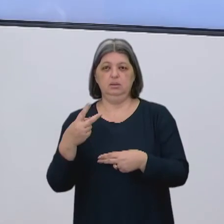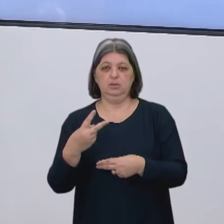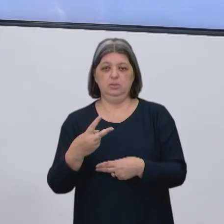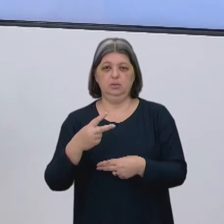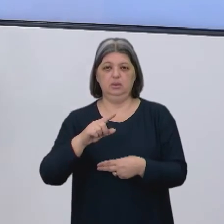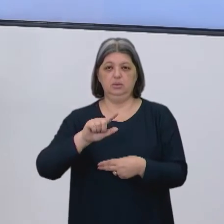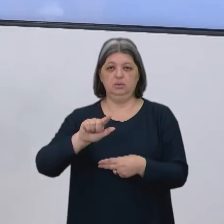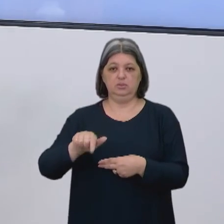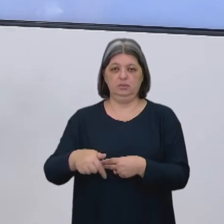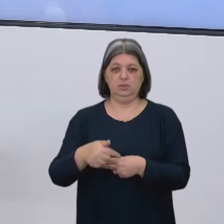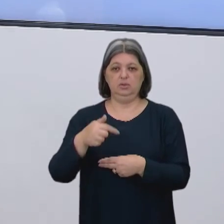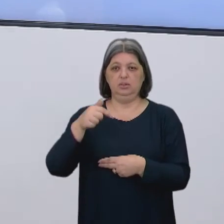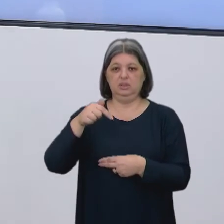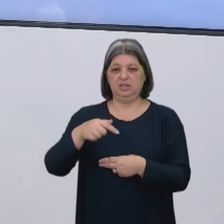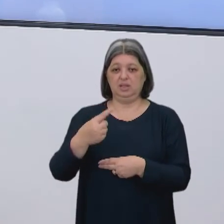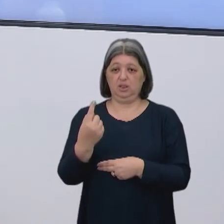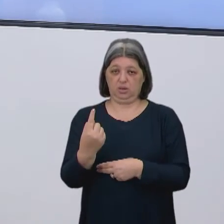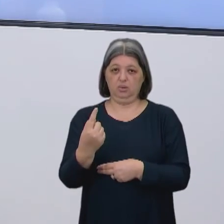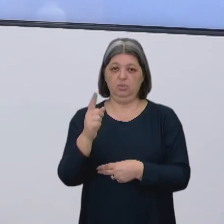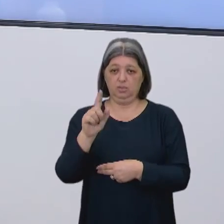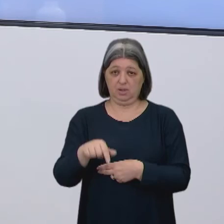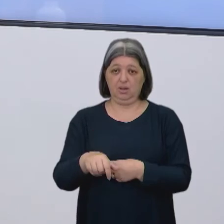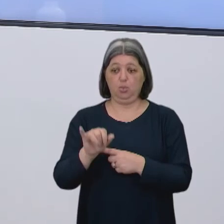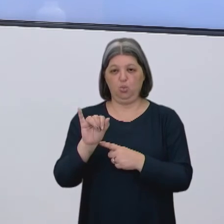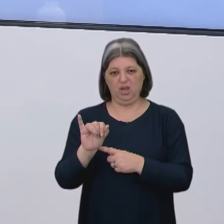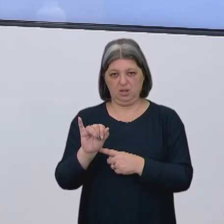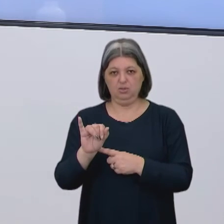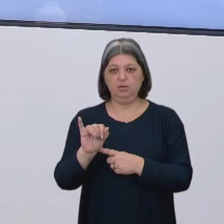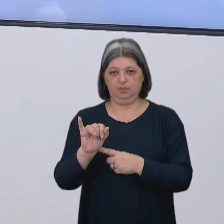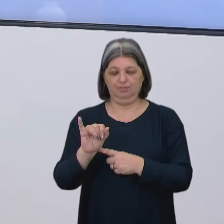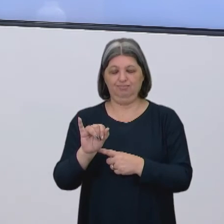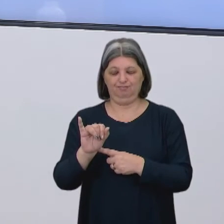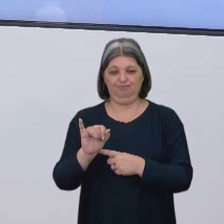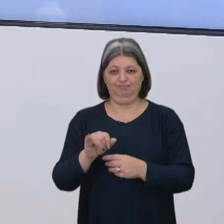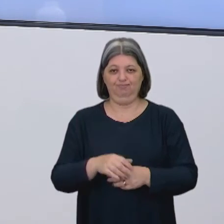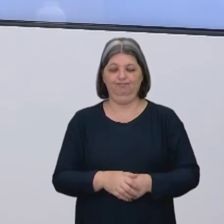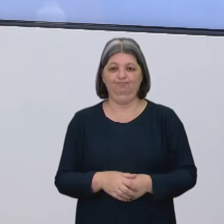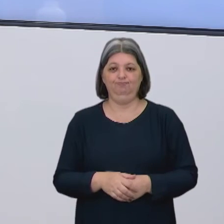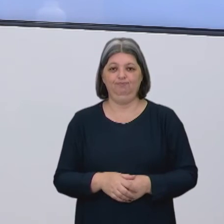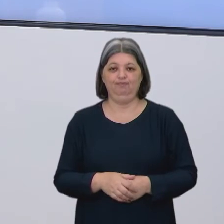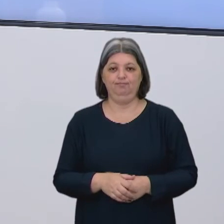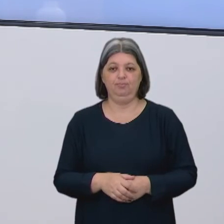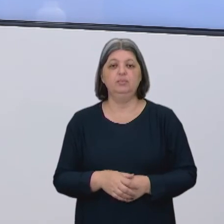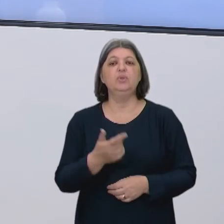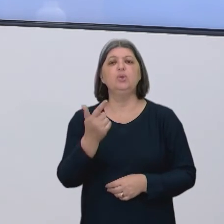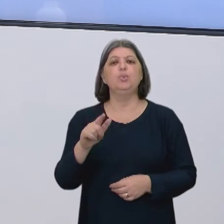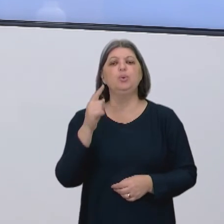tem fim e que não repete. É o irracional. Tá. Esse outro aqui, ó.